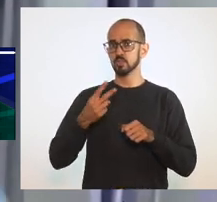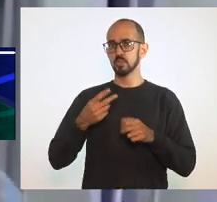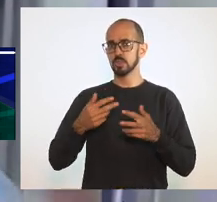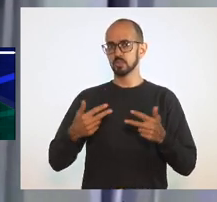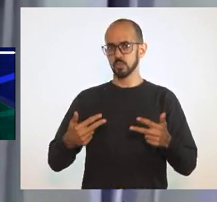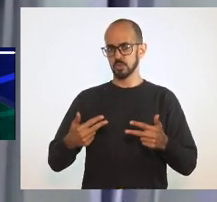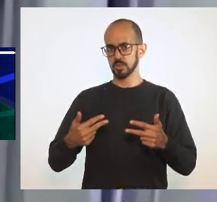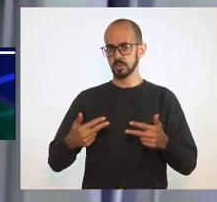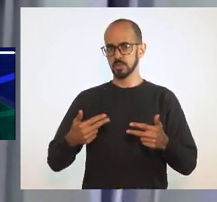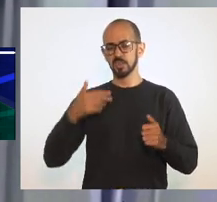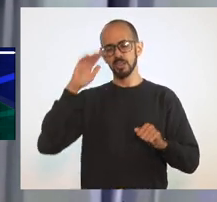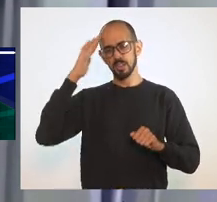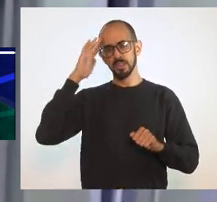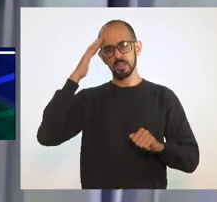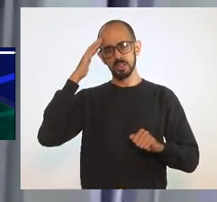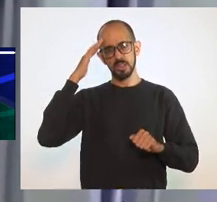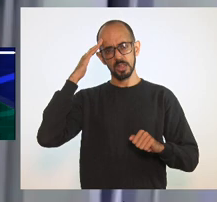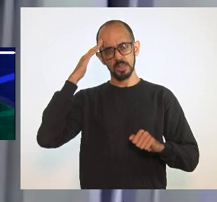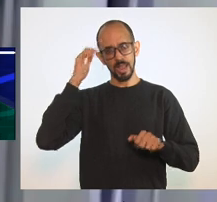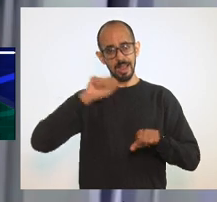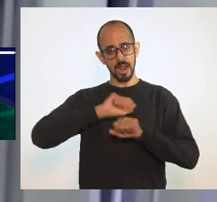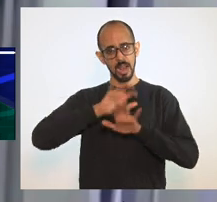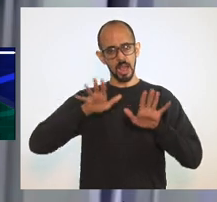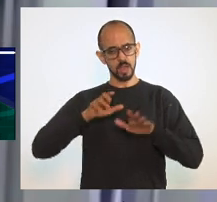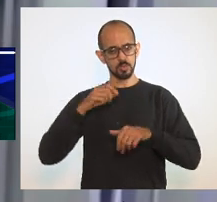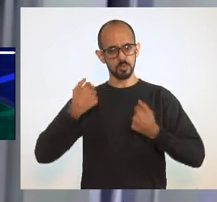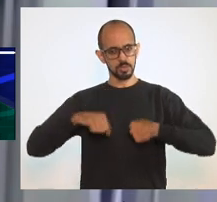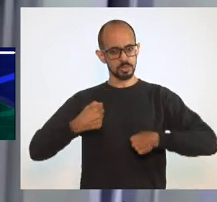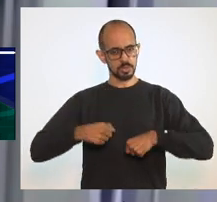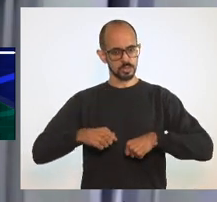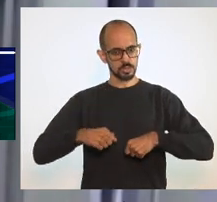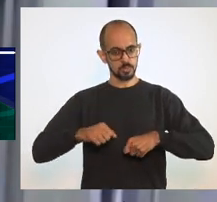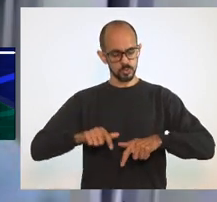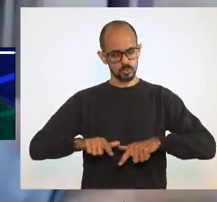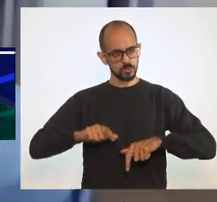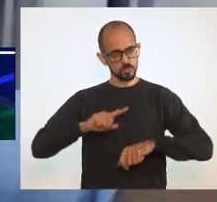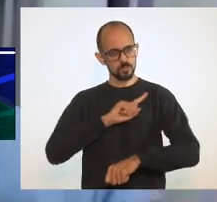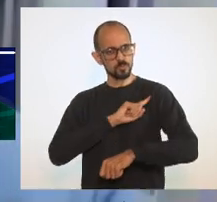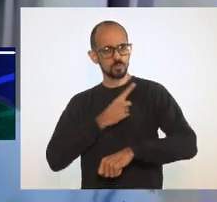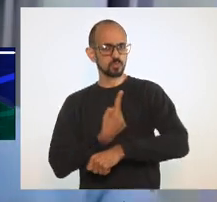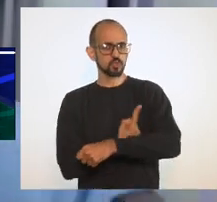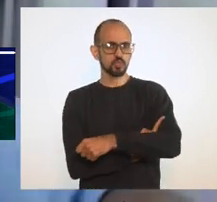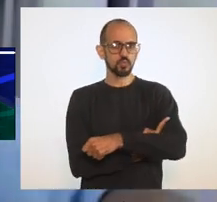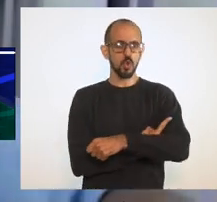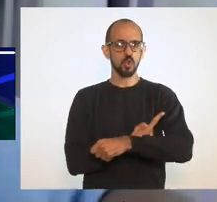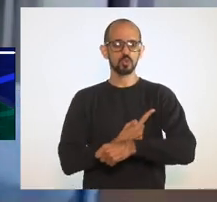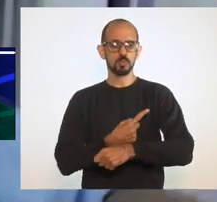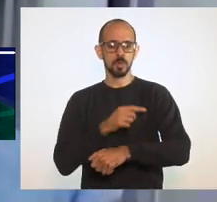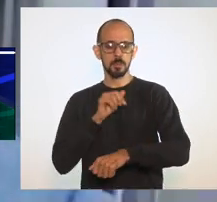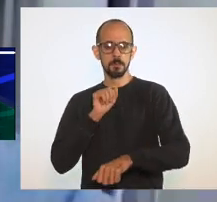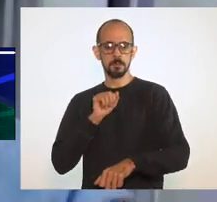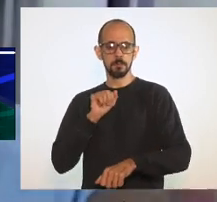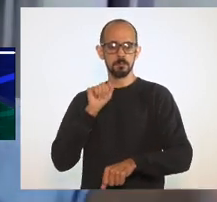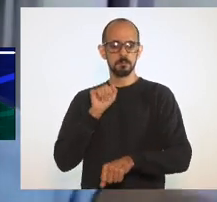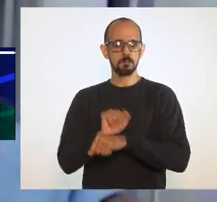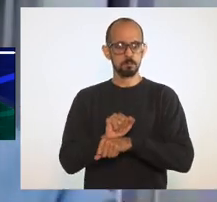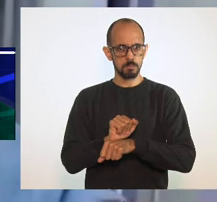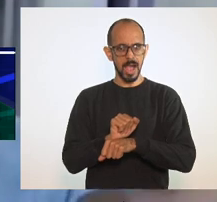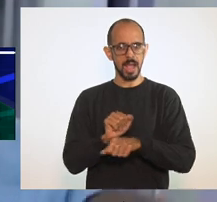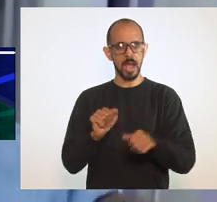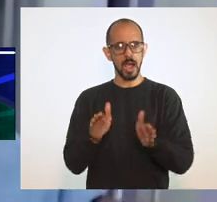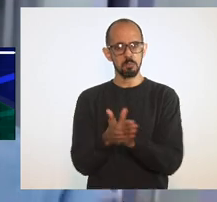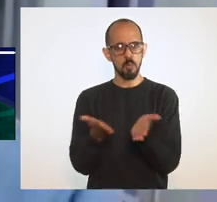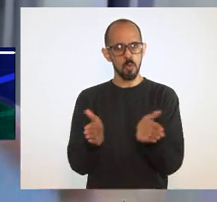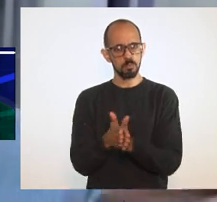a compreensão de que precisamos todos fazer um esforço para conter o crescimento dramático da pobreza extrema,